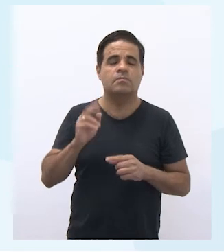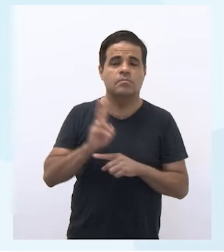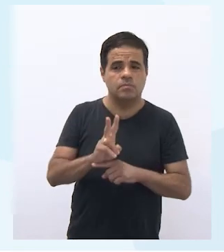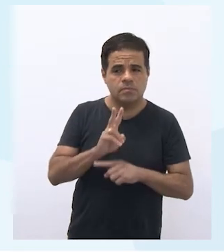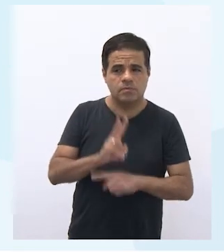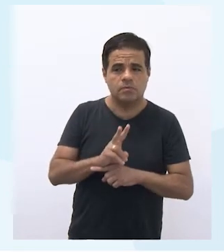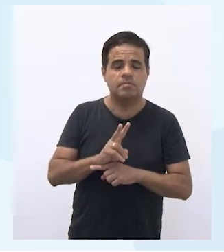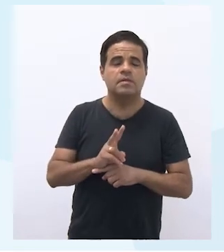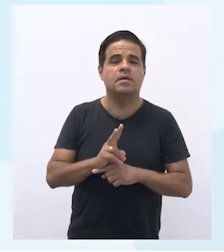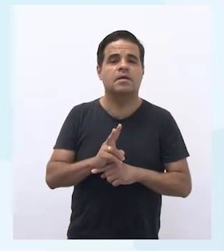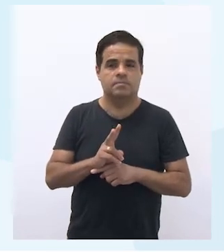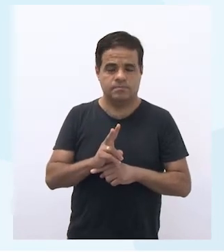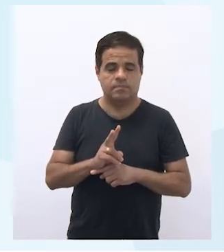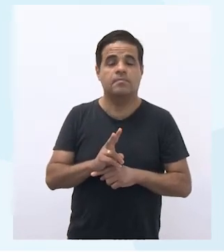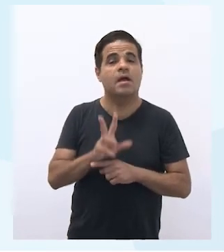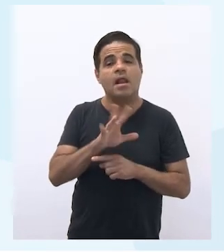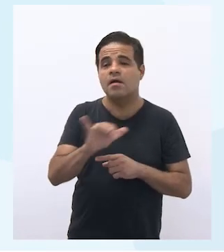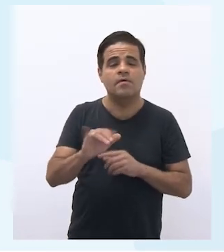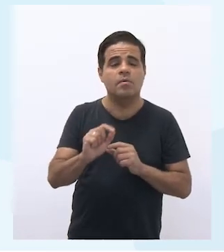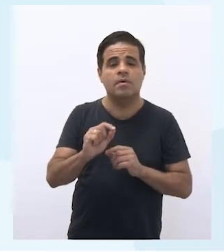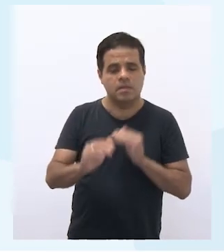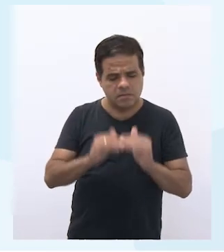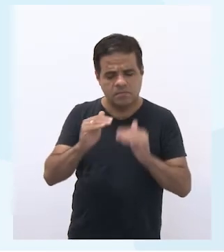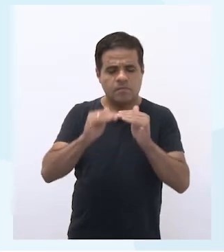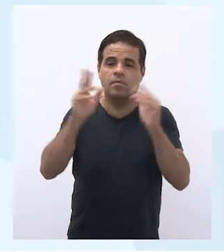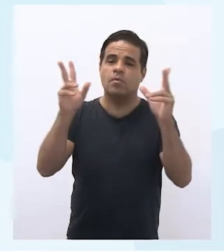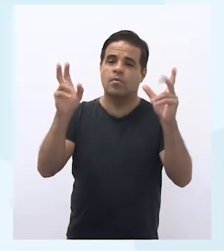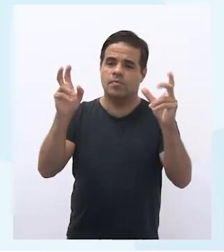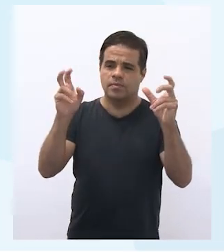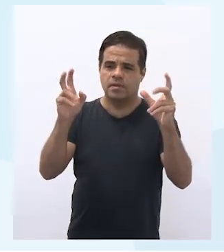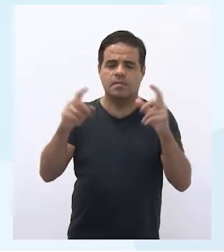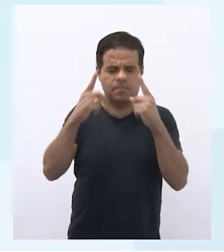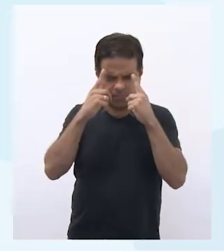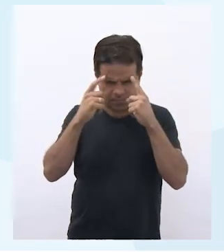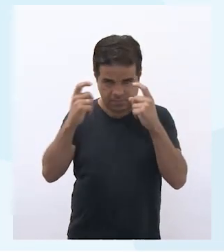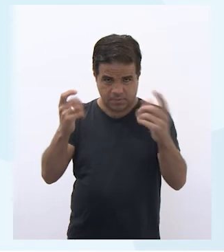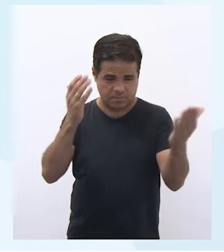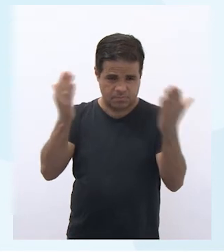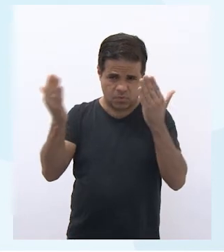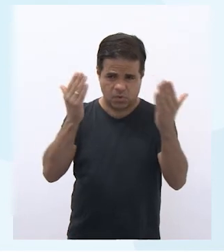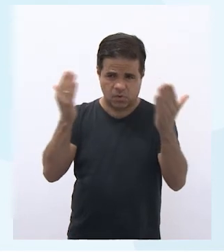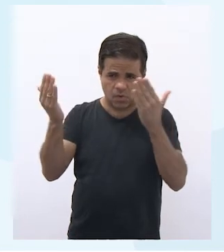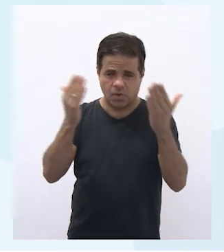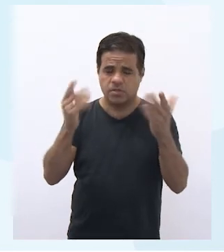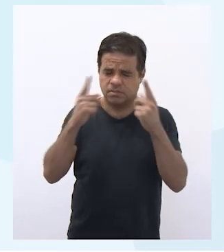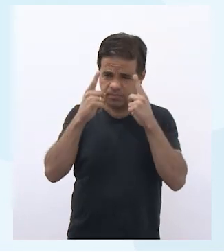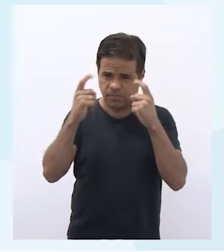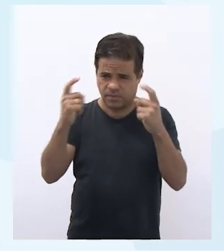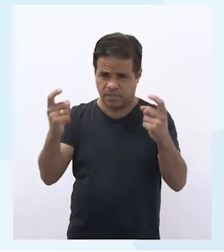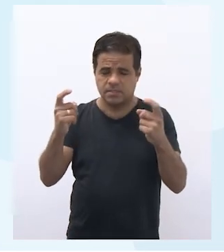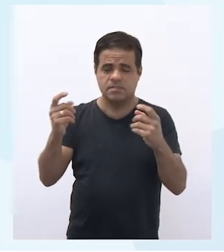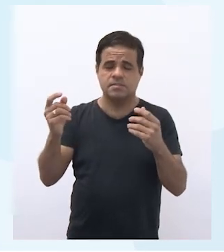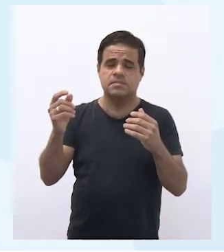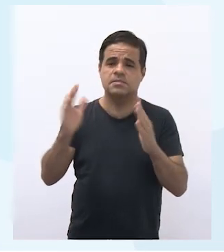Paulo, que ela vai desenvolver o tema violência psicológica e violência